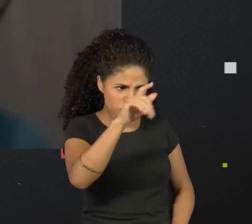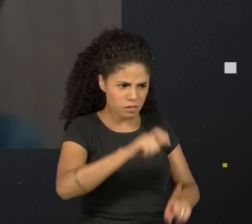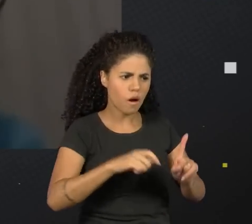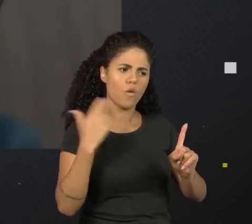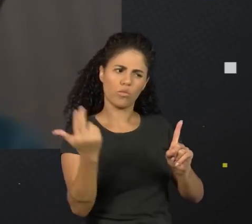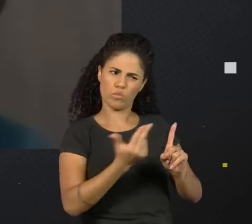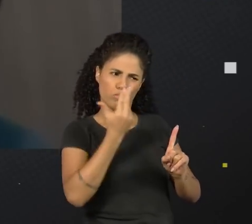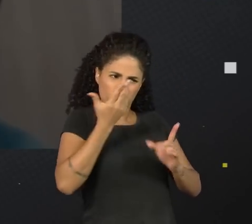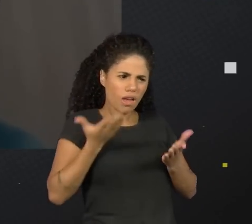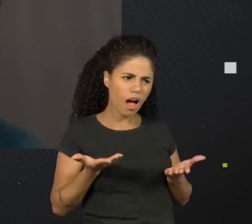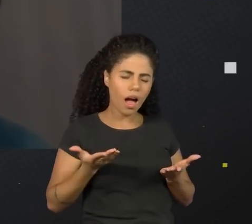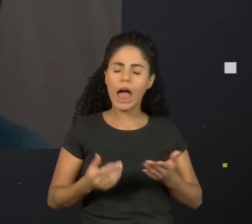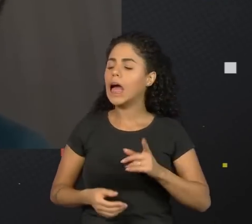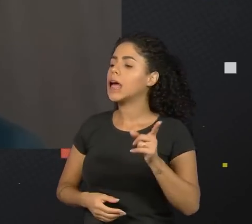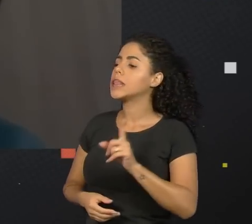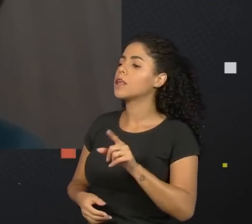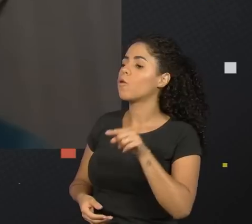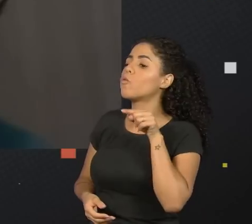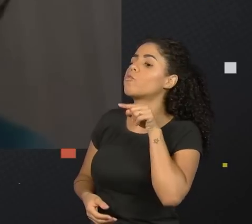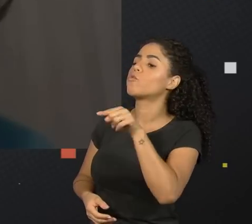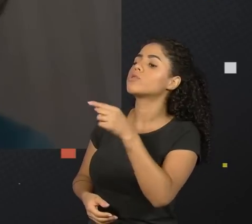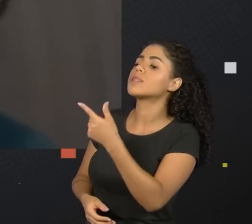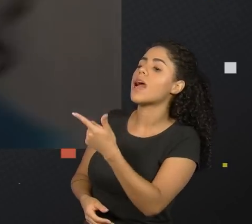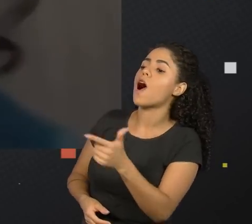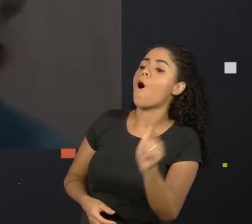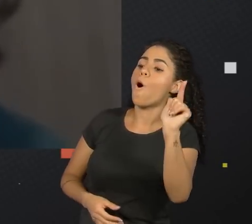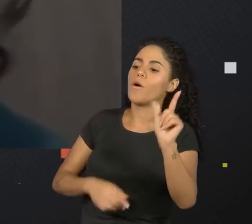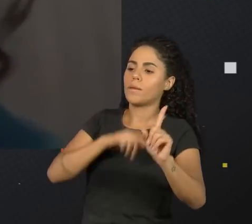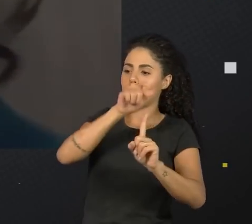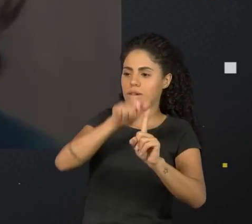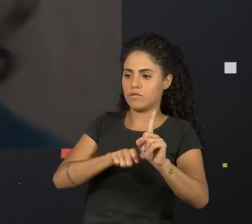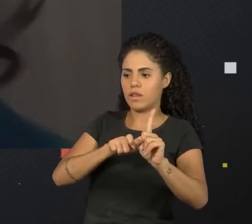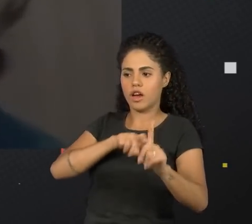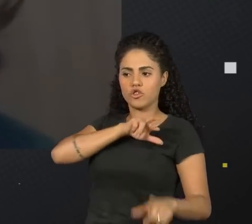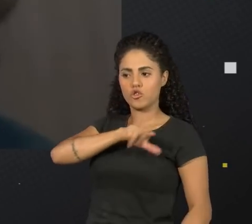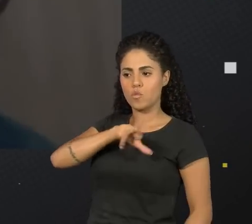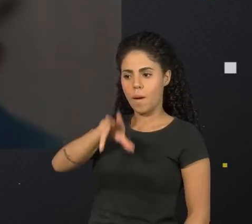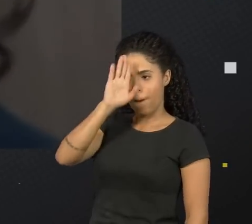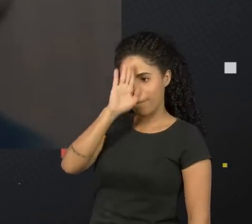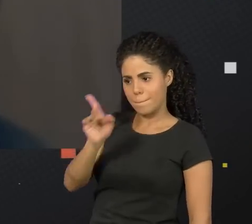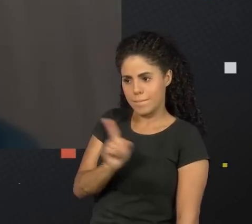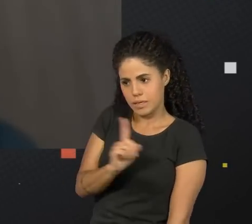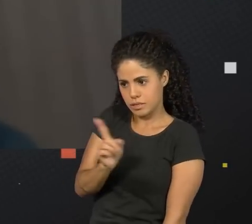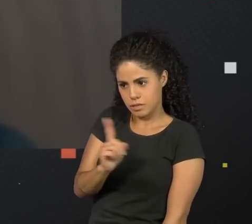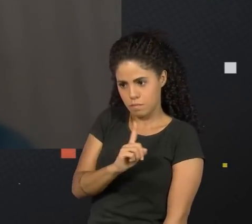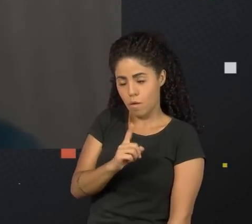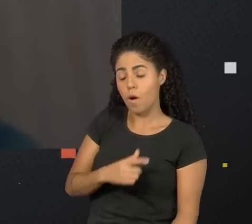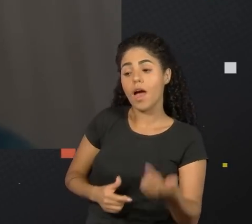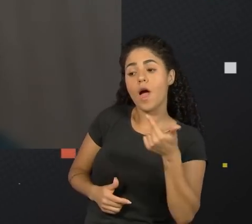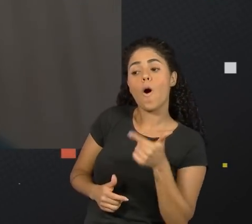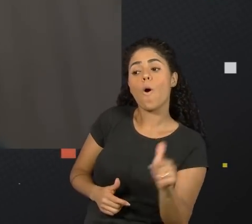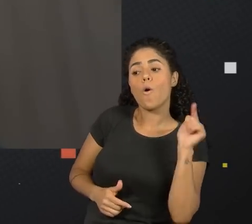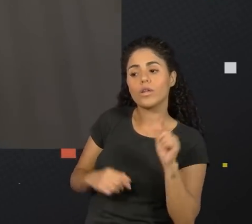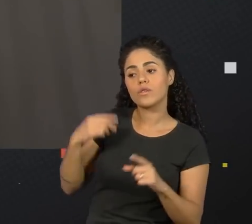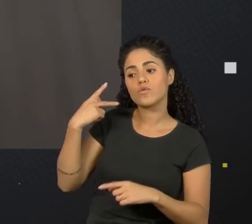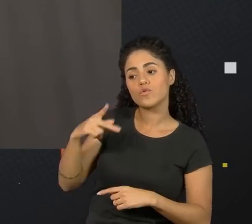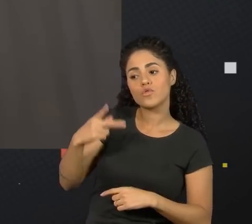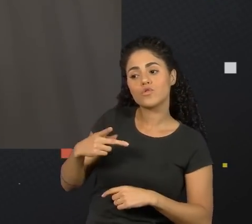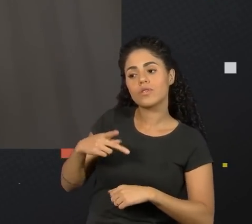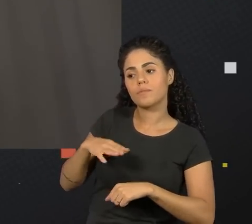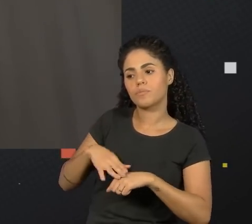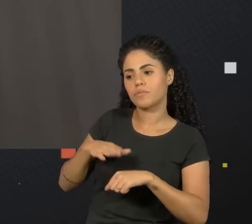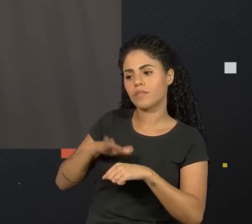Doroteia. Ele falou, não é a Doroteia. O seu papel é da